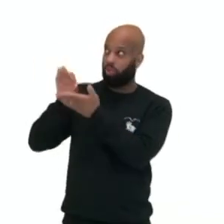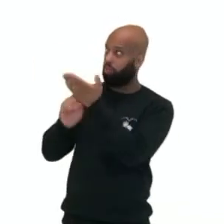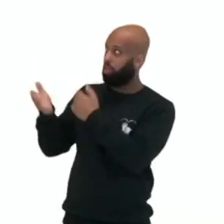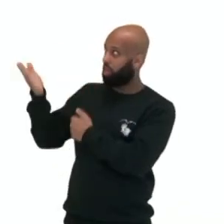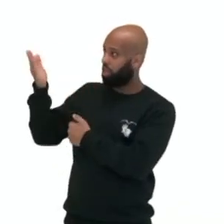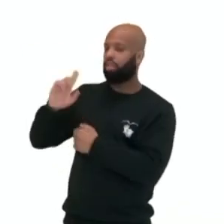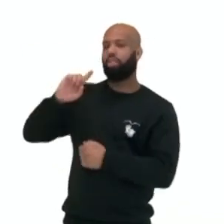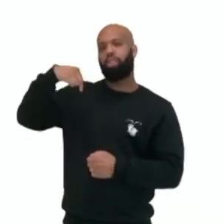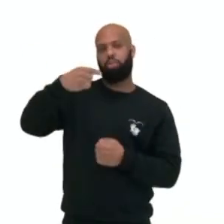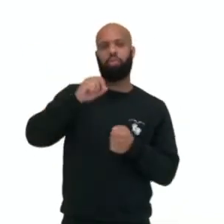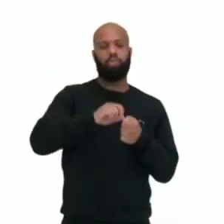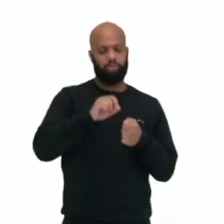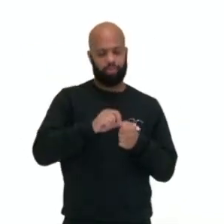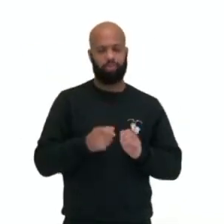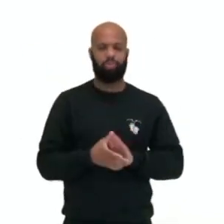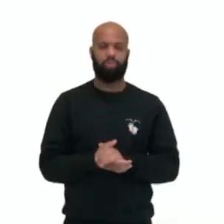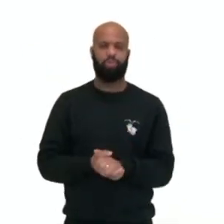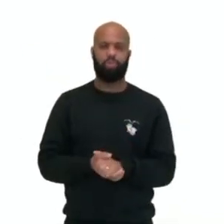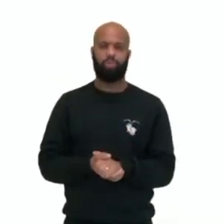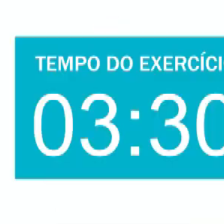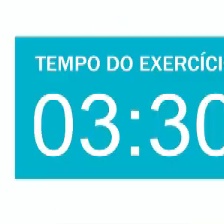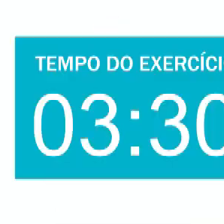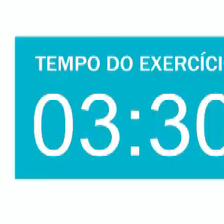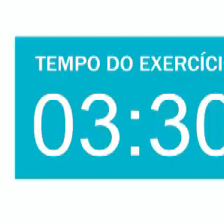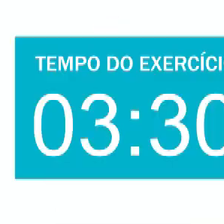do exercício e a gente volta logo.